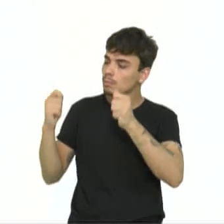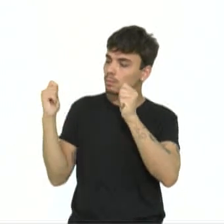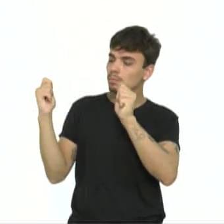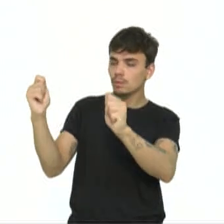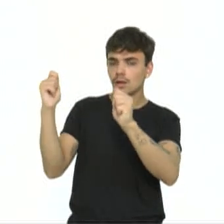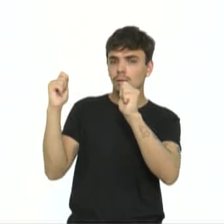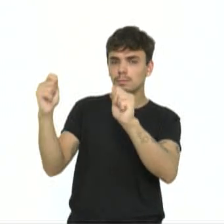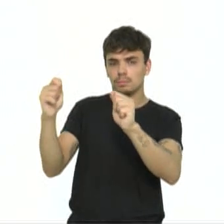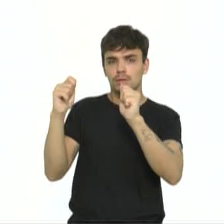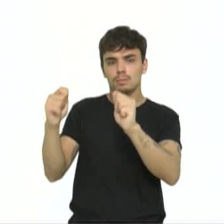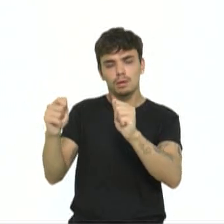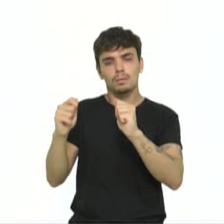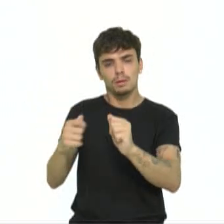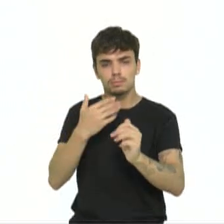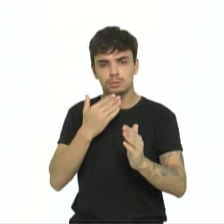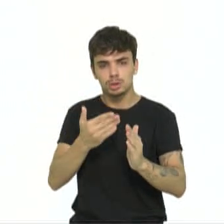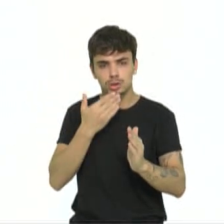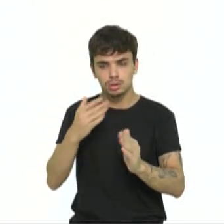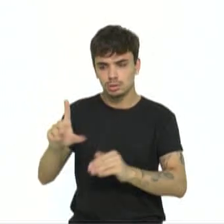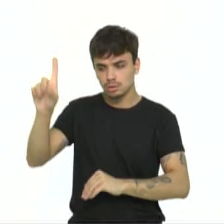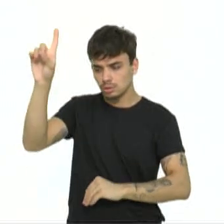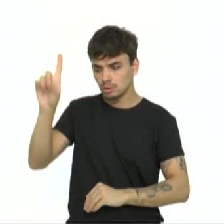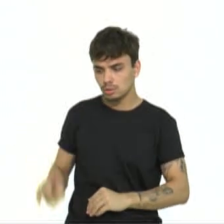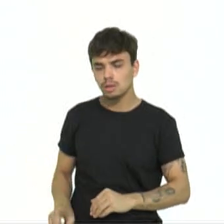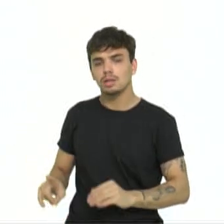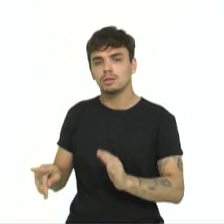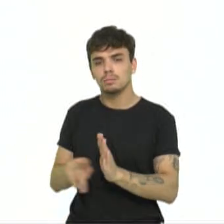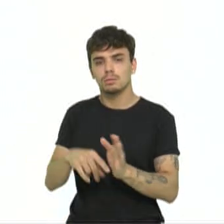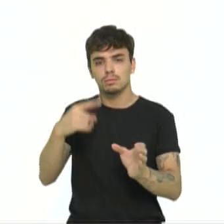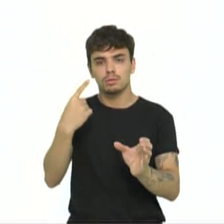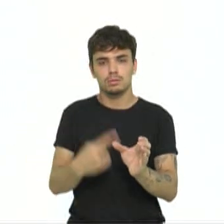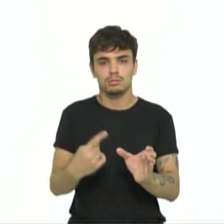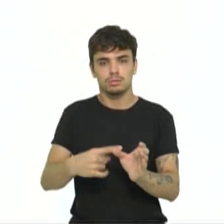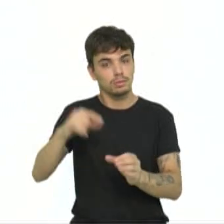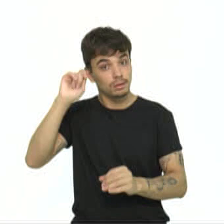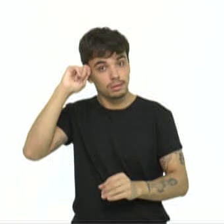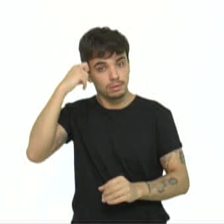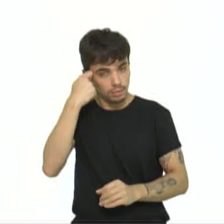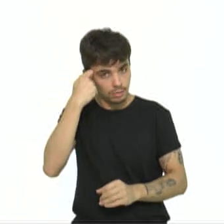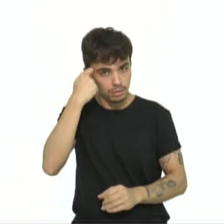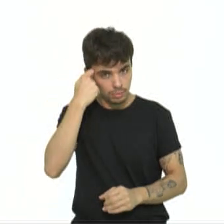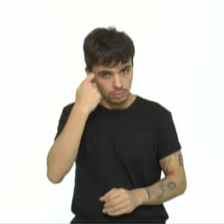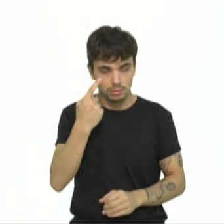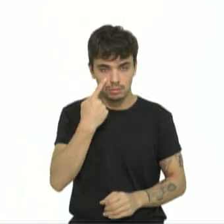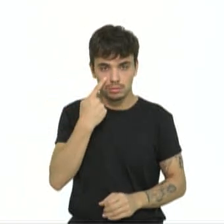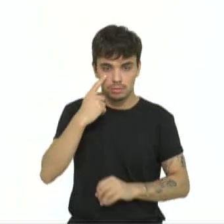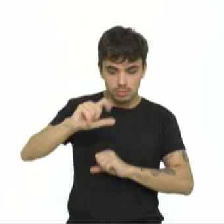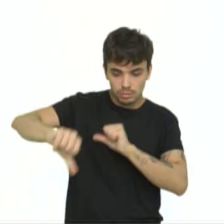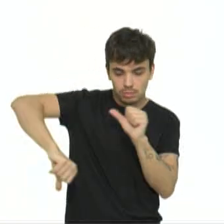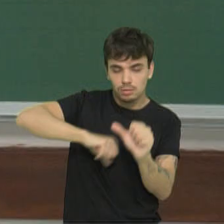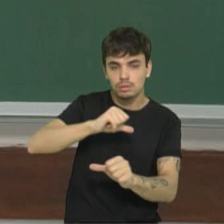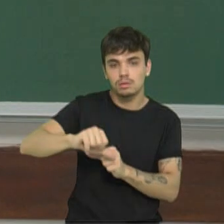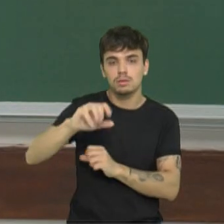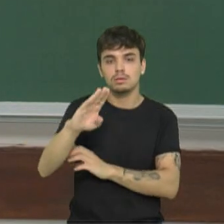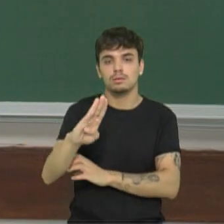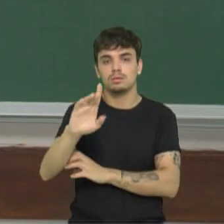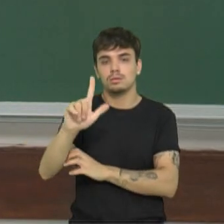em favor dos direitos civis dos negros, tornando-se a black music